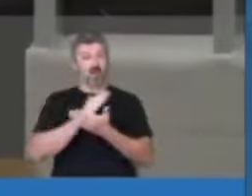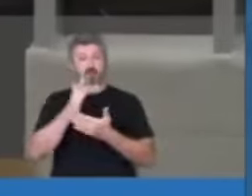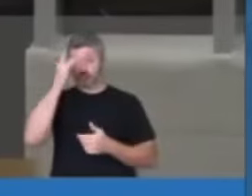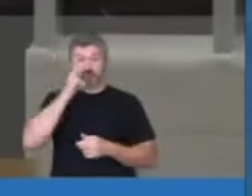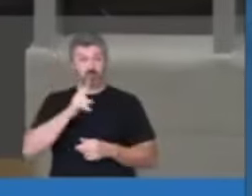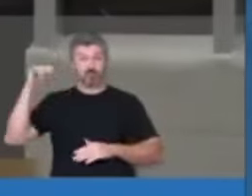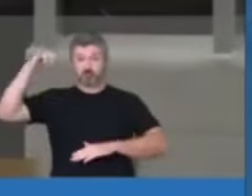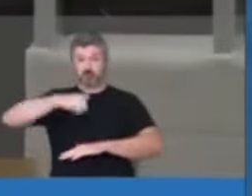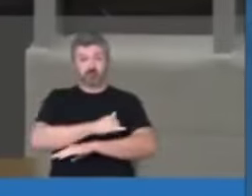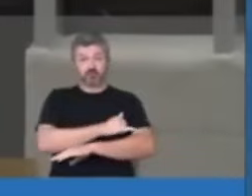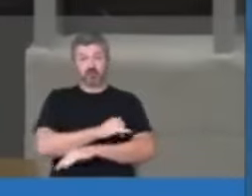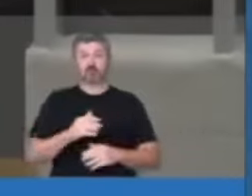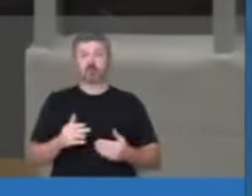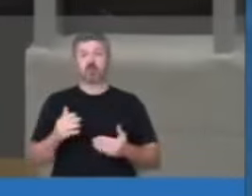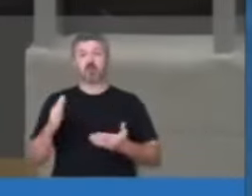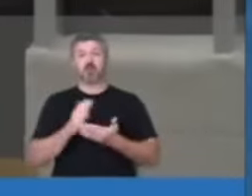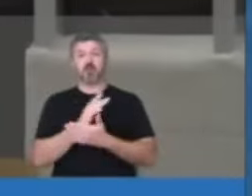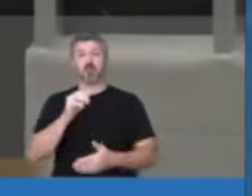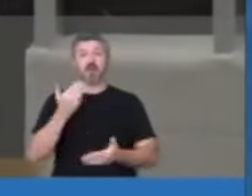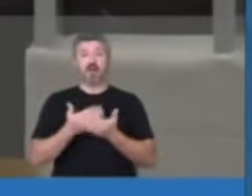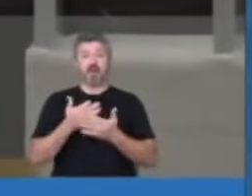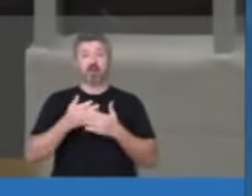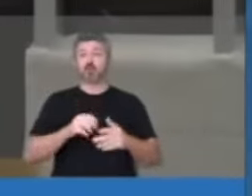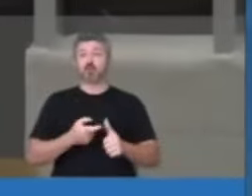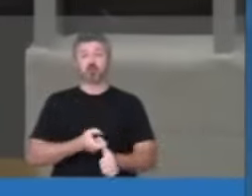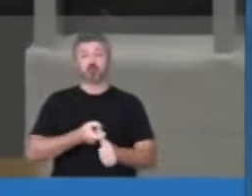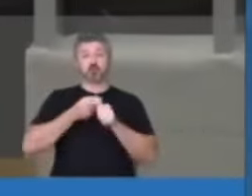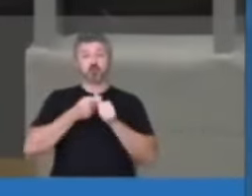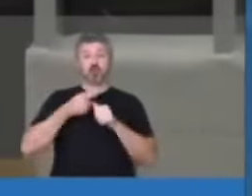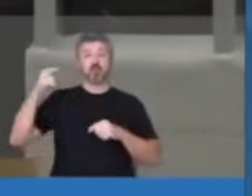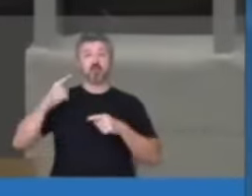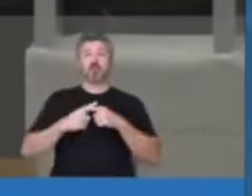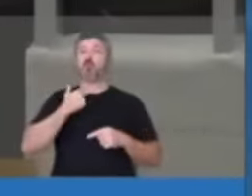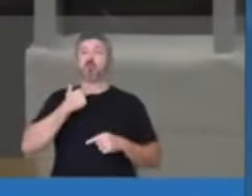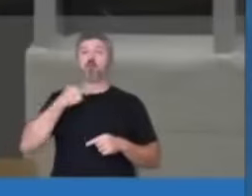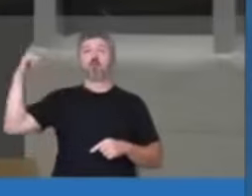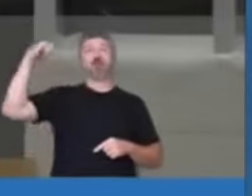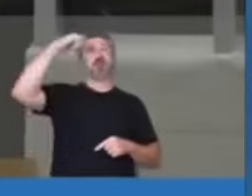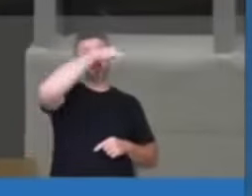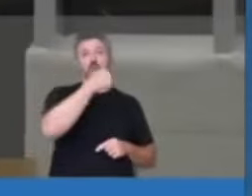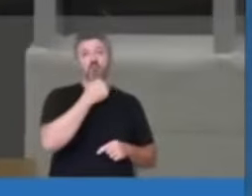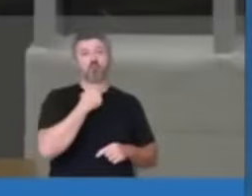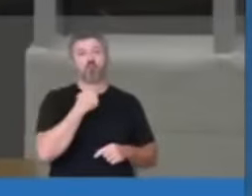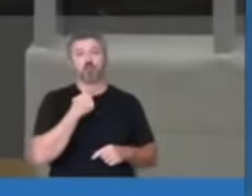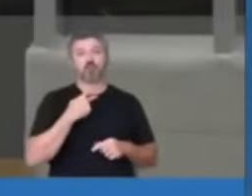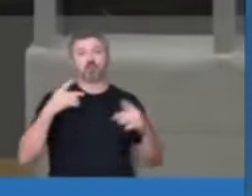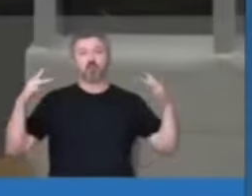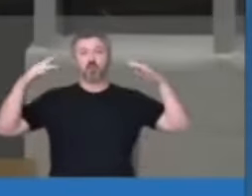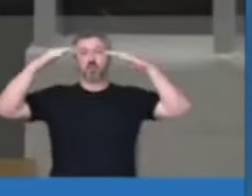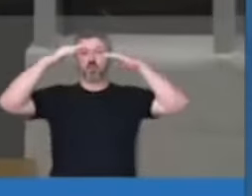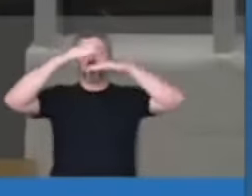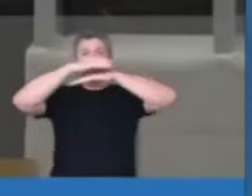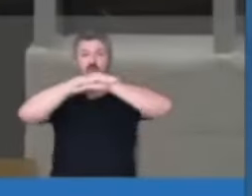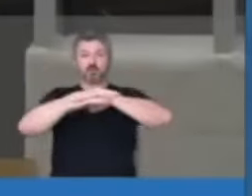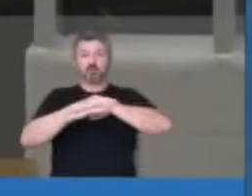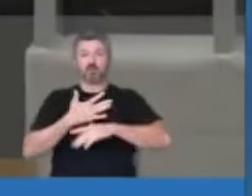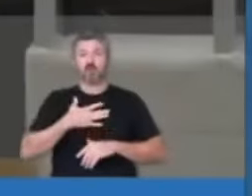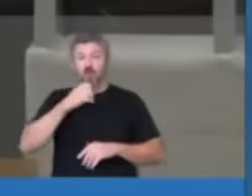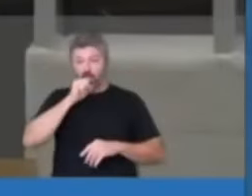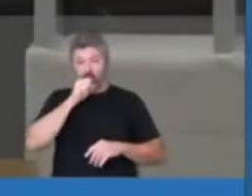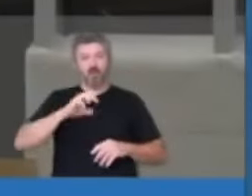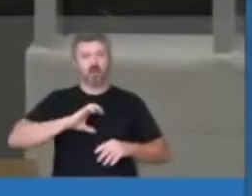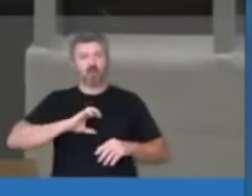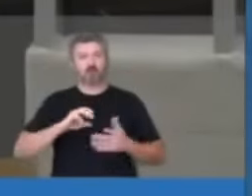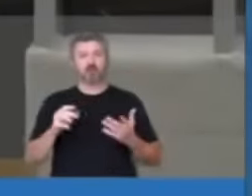Inclusive a cogitação de aulas serem suspensas ou aeronaves não poderem viajar porque nós temos estamos sufocados